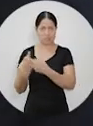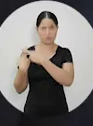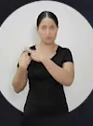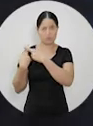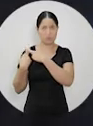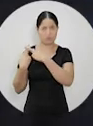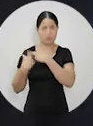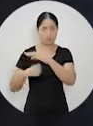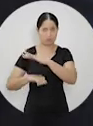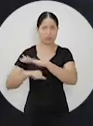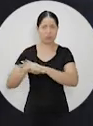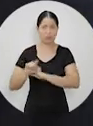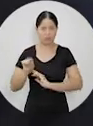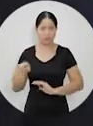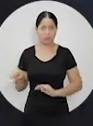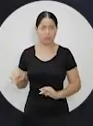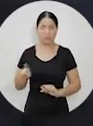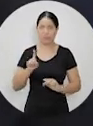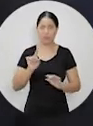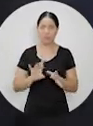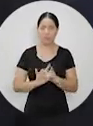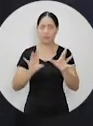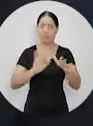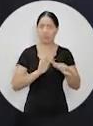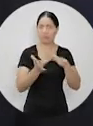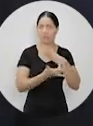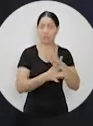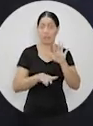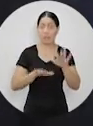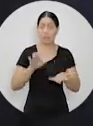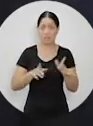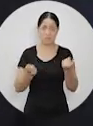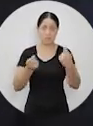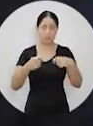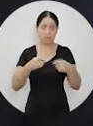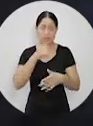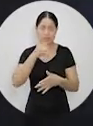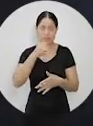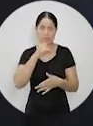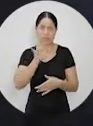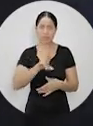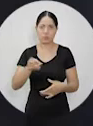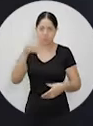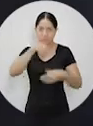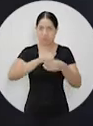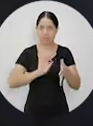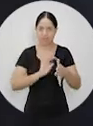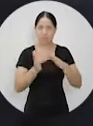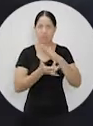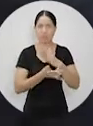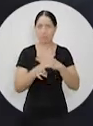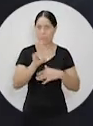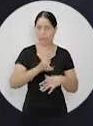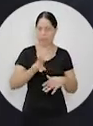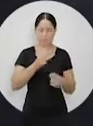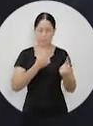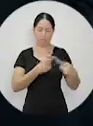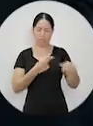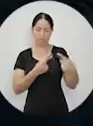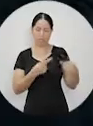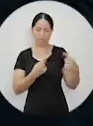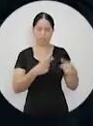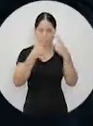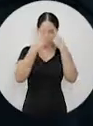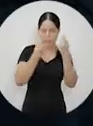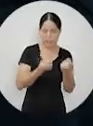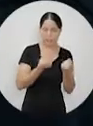responsabilizadas. A liberdade nas redes sociais, ela não é condizente com a possibilidade de você usar estruturas, usar mecanismos